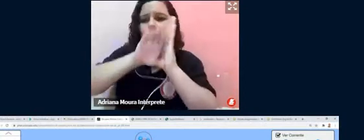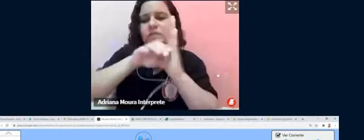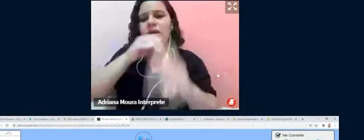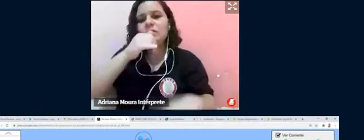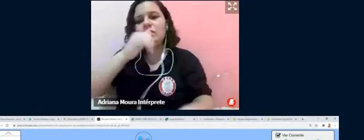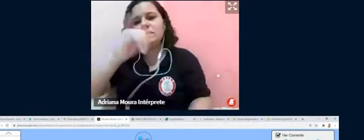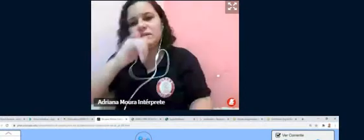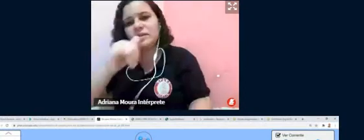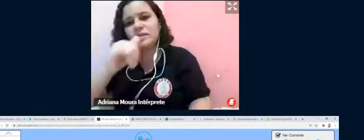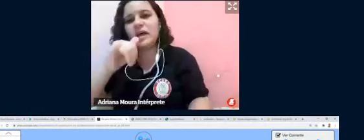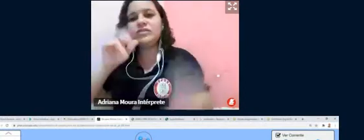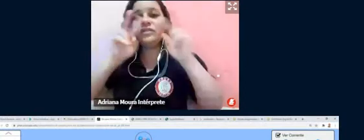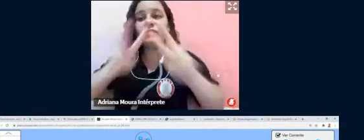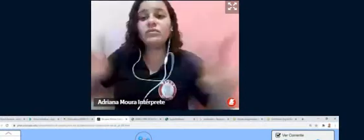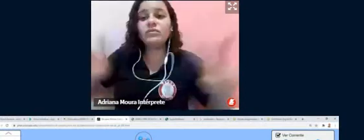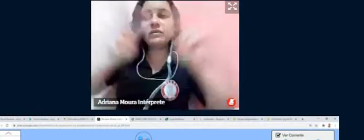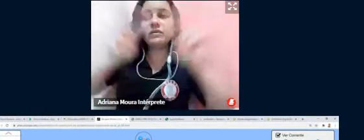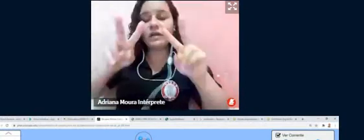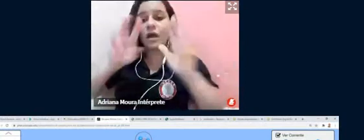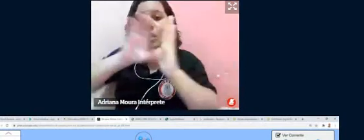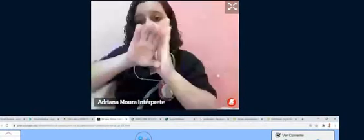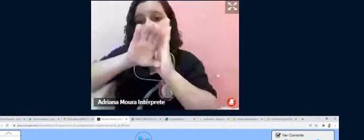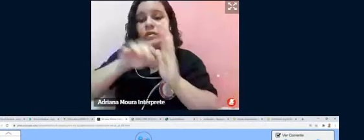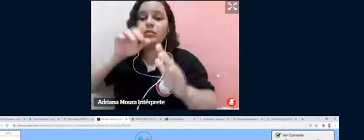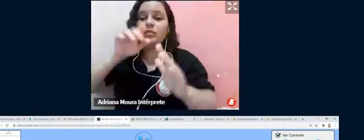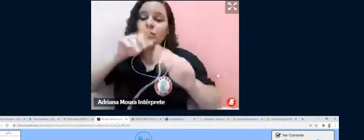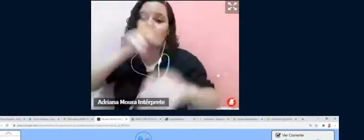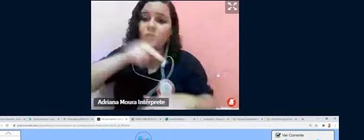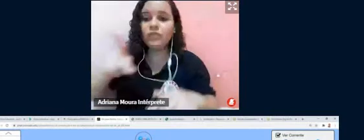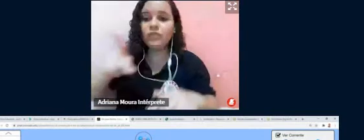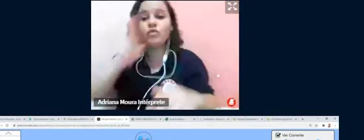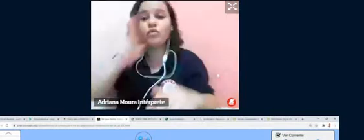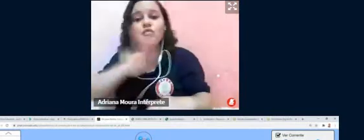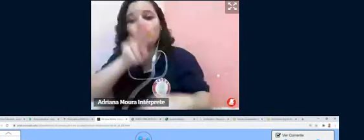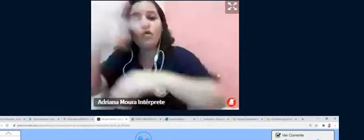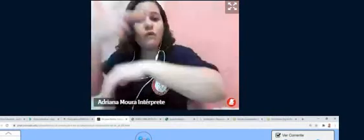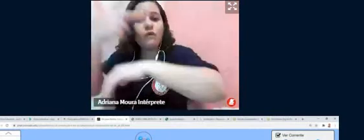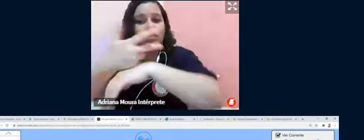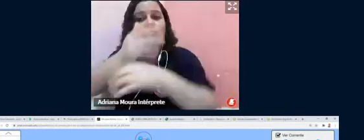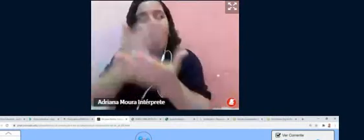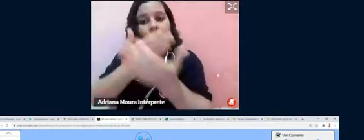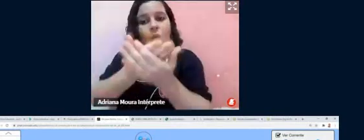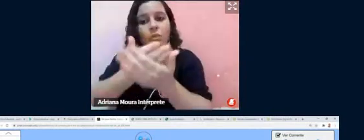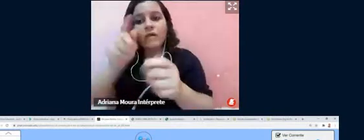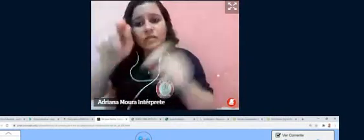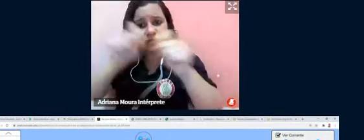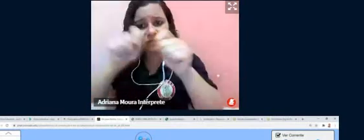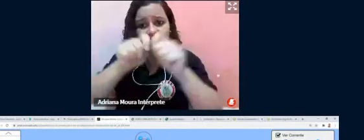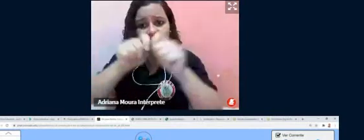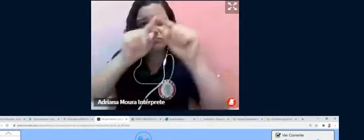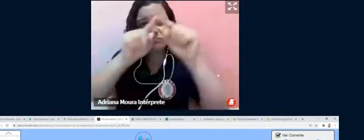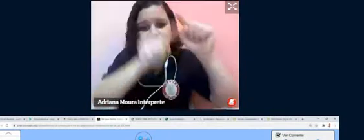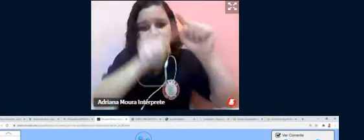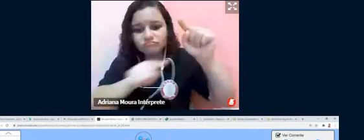o seu professor trabalhou, né, que você viu na videoaula, mas que você não entendeu. Você chega aqui e reproduz o circuito. Você mesmo vai